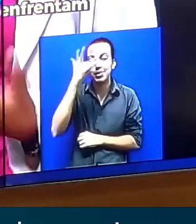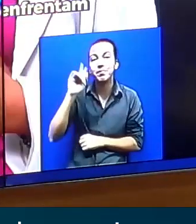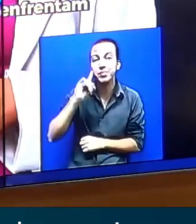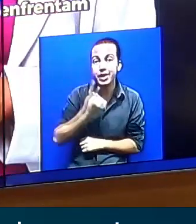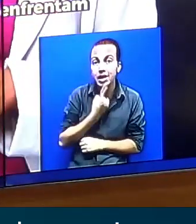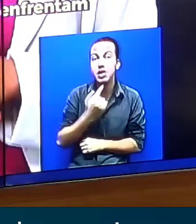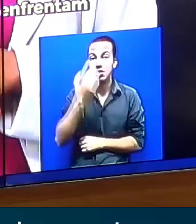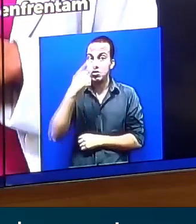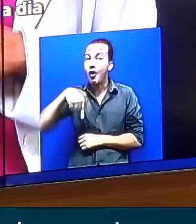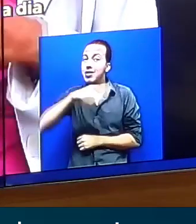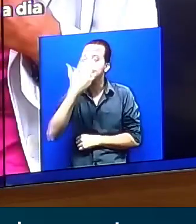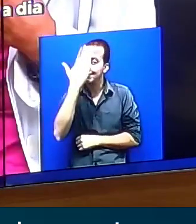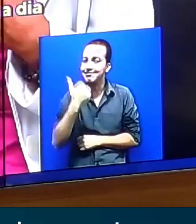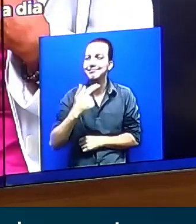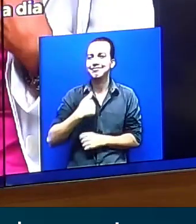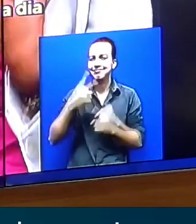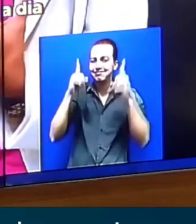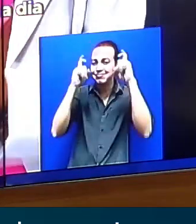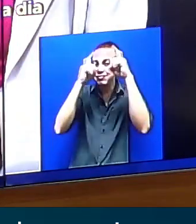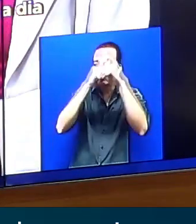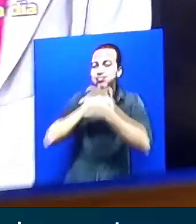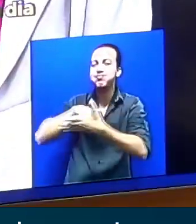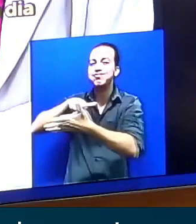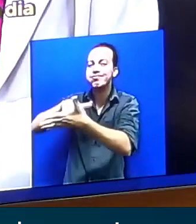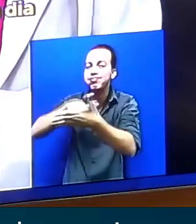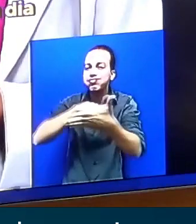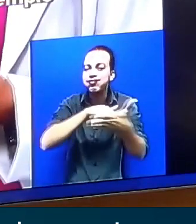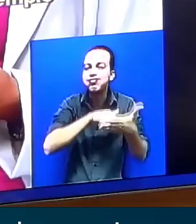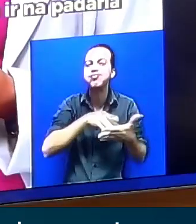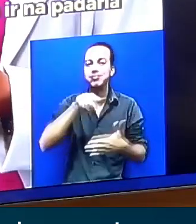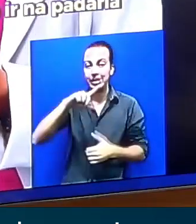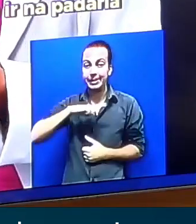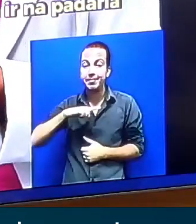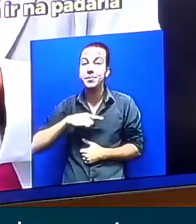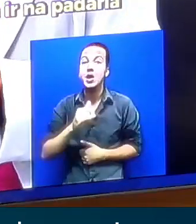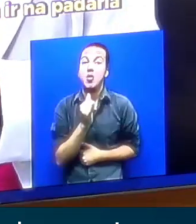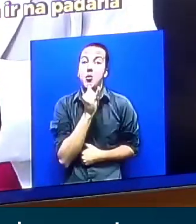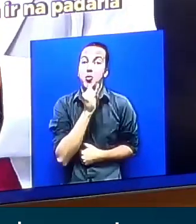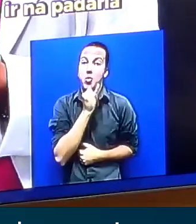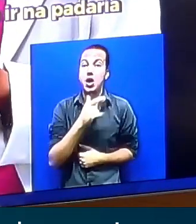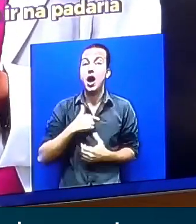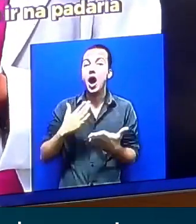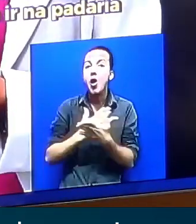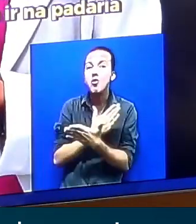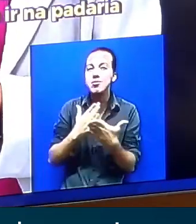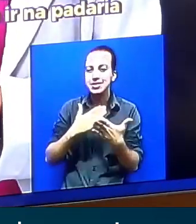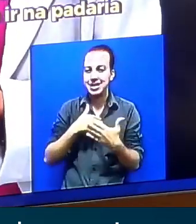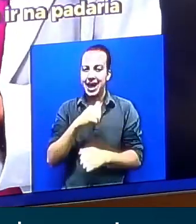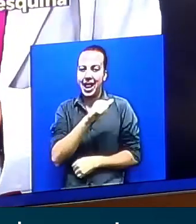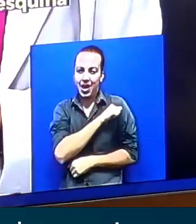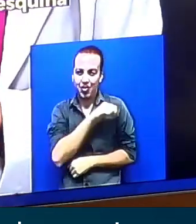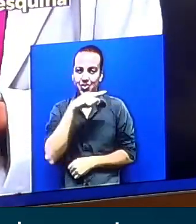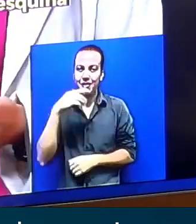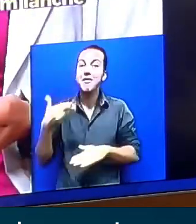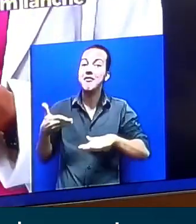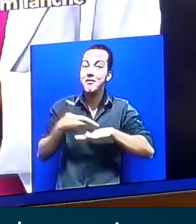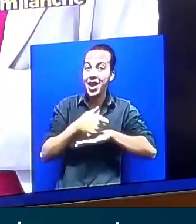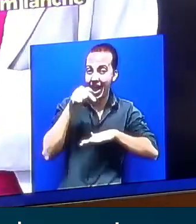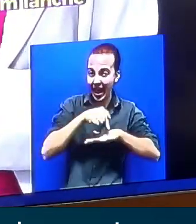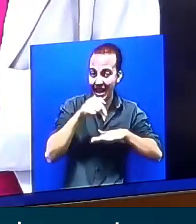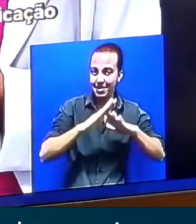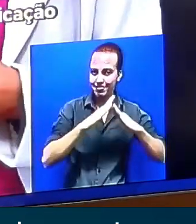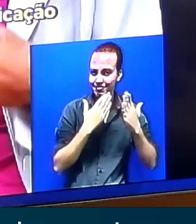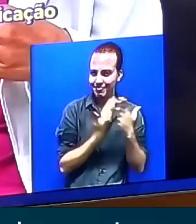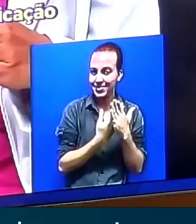que eles enfrentam, né, a gente vivencia isso aqui no dia a dia. Por exemplo, a gente tem uns alunos que saem aqui para ir na padaria aqui na esquina comprar um